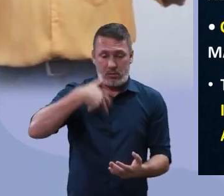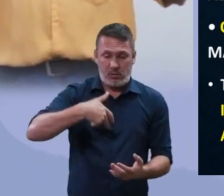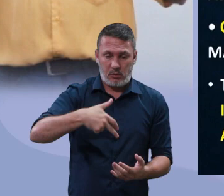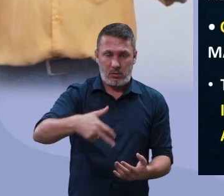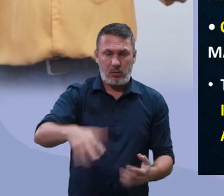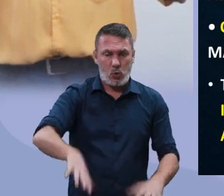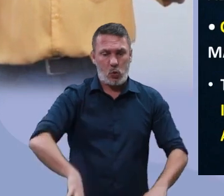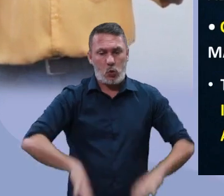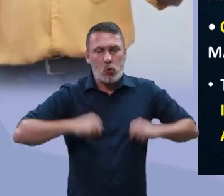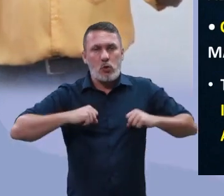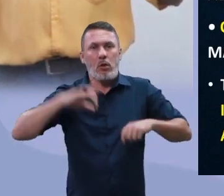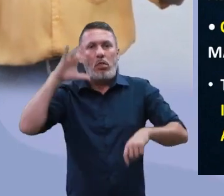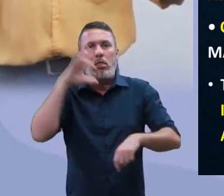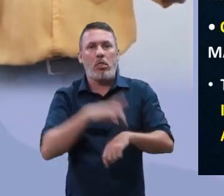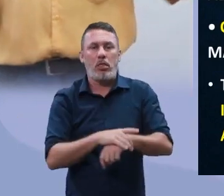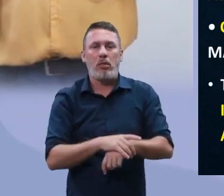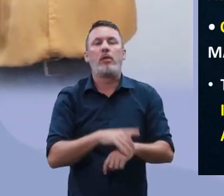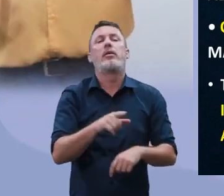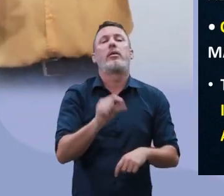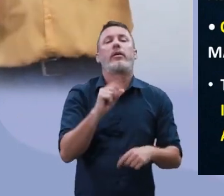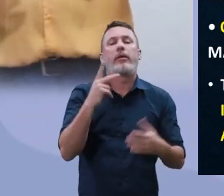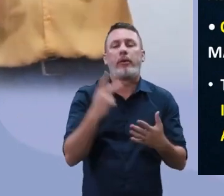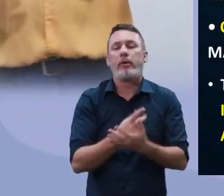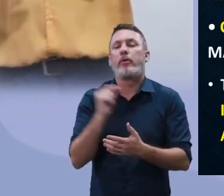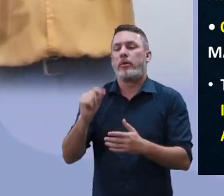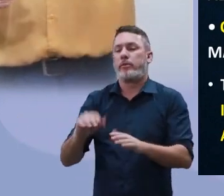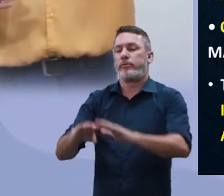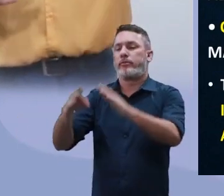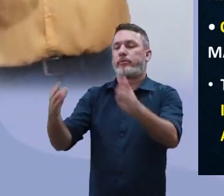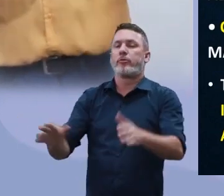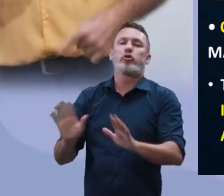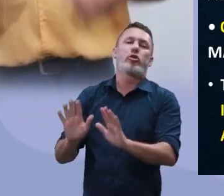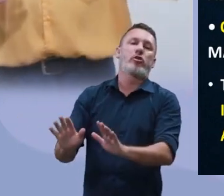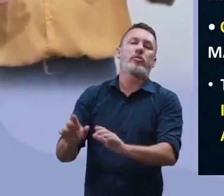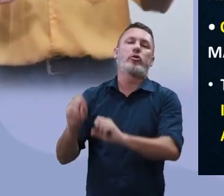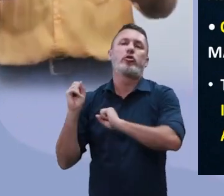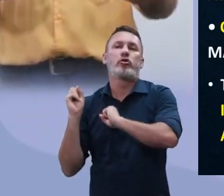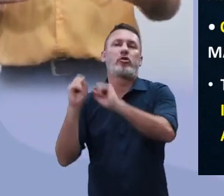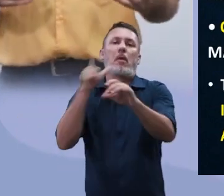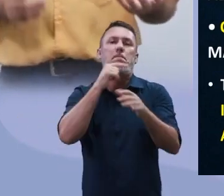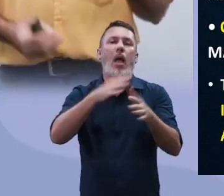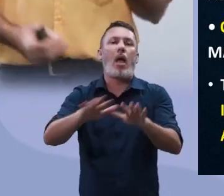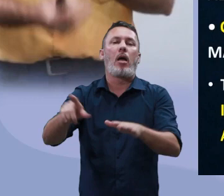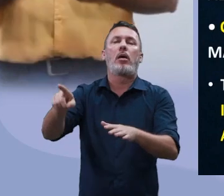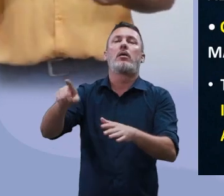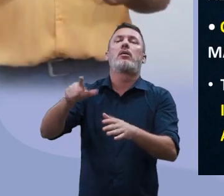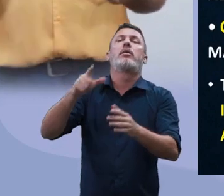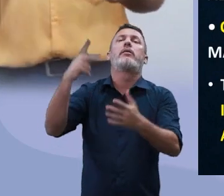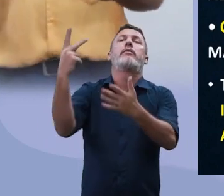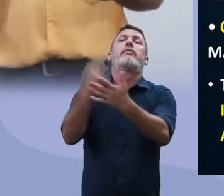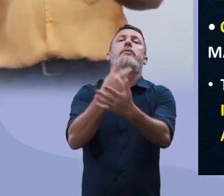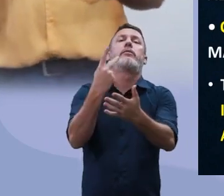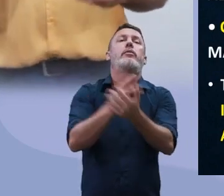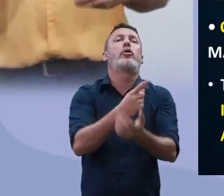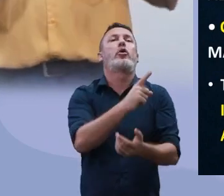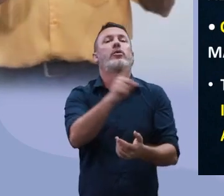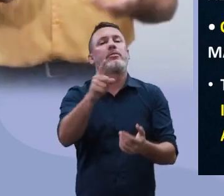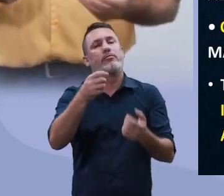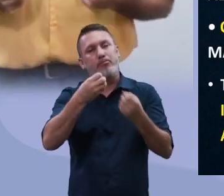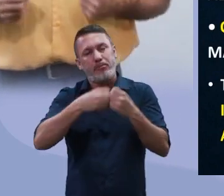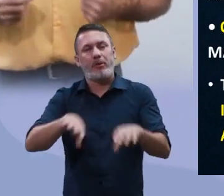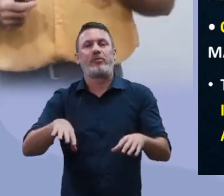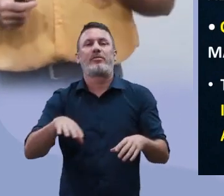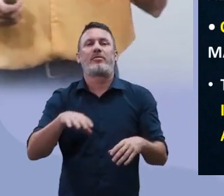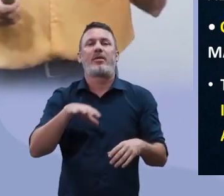em caixas de chumbo, e essas caixas de chumbo, né, concretadas e lançadas ao mar, né, gerando danos, né,